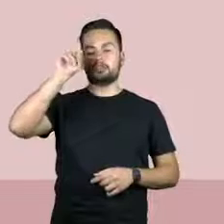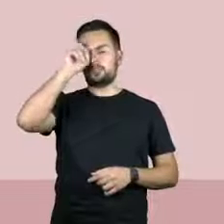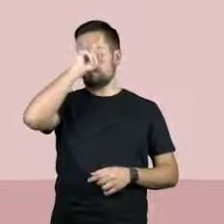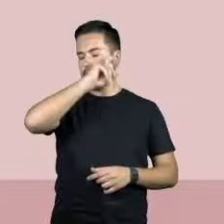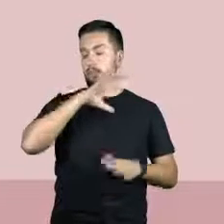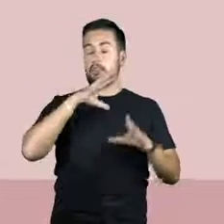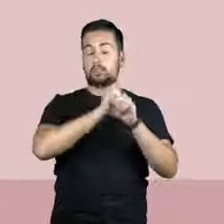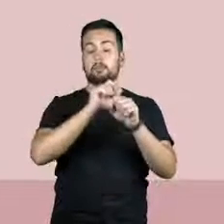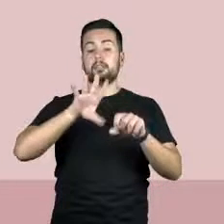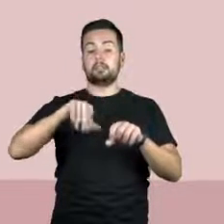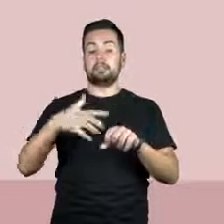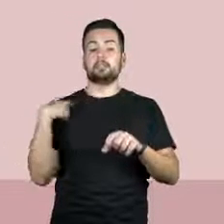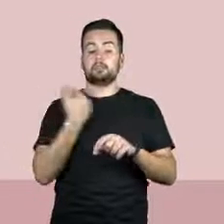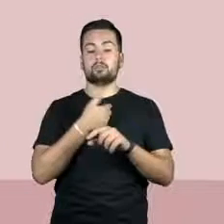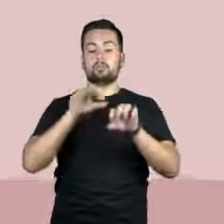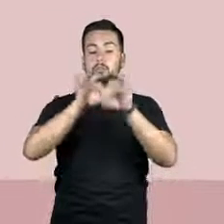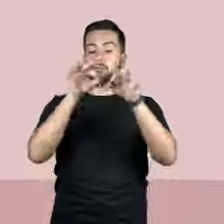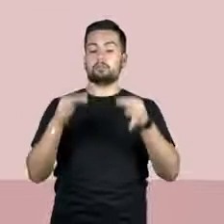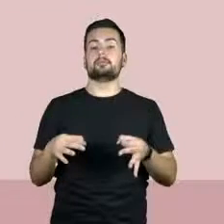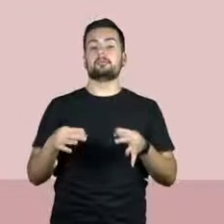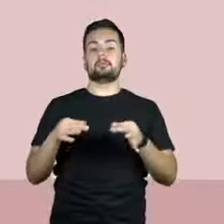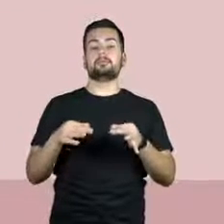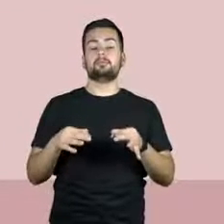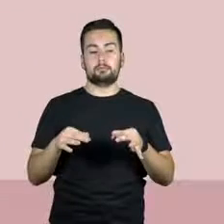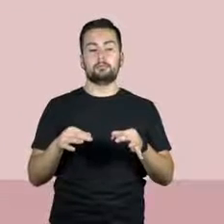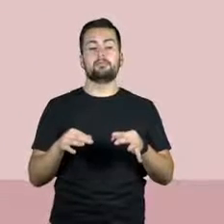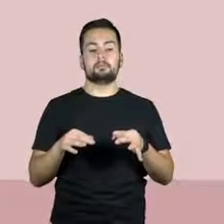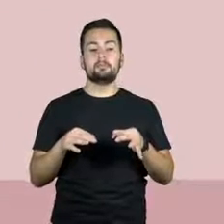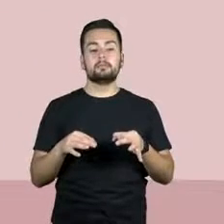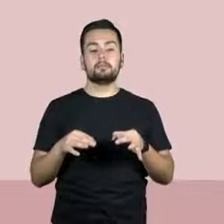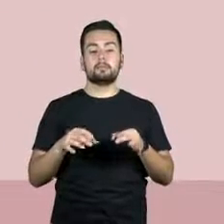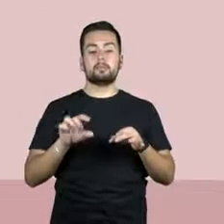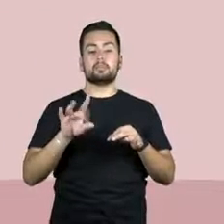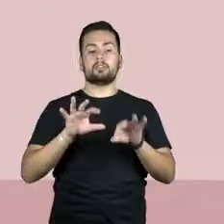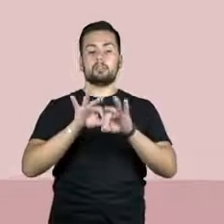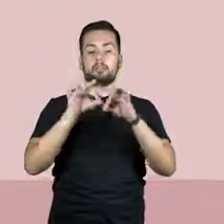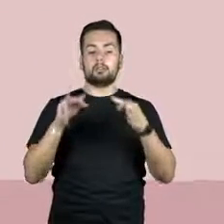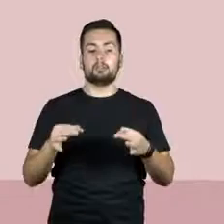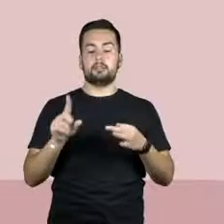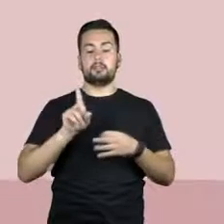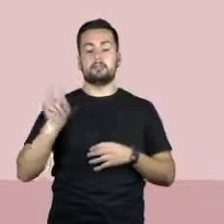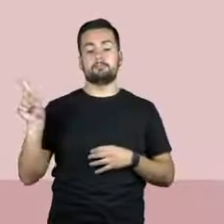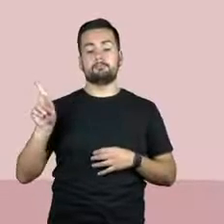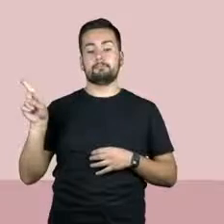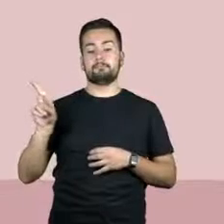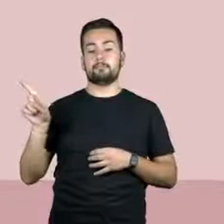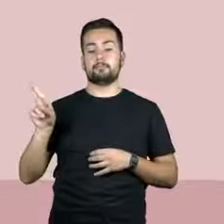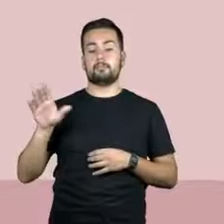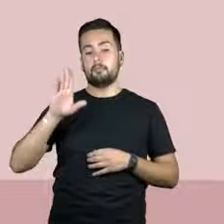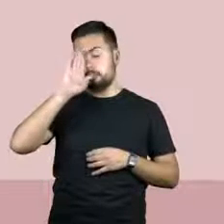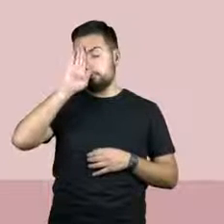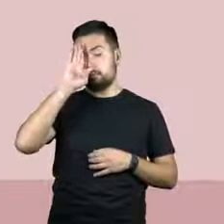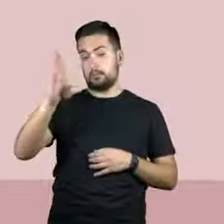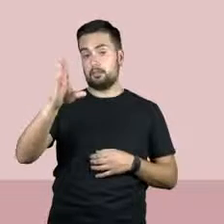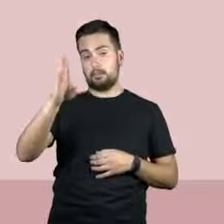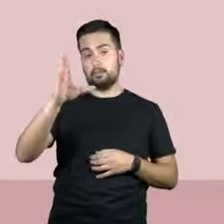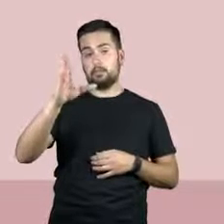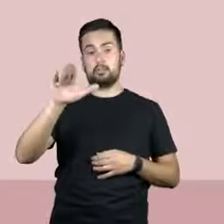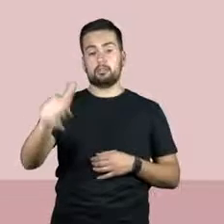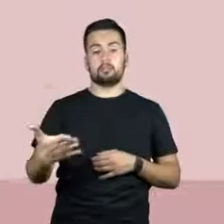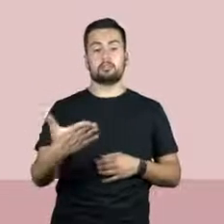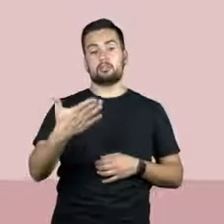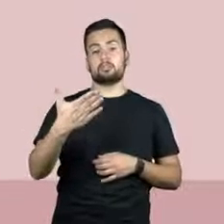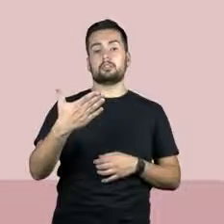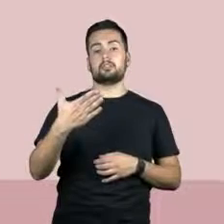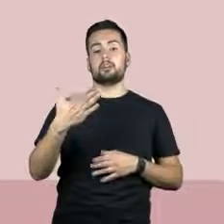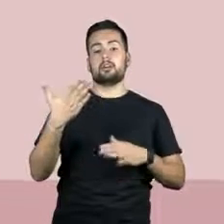gente pode simplesmente mensurar aqui o seu comprimento. A gente pode simplesmente adotar que isso aqui é uma reta, né, e adotar